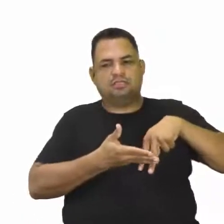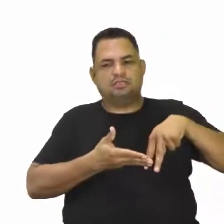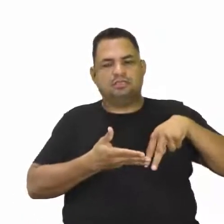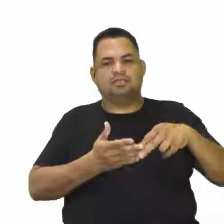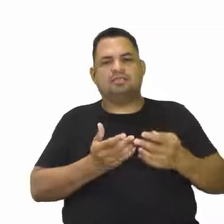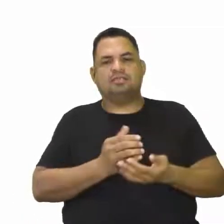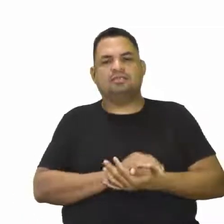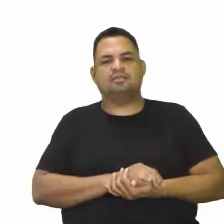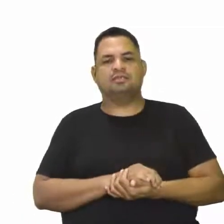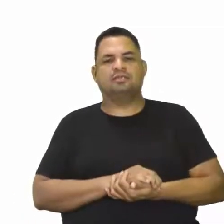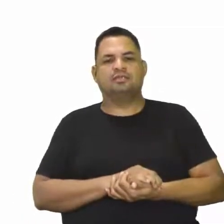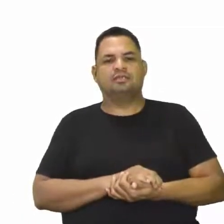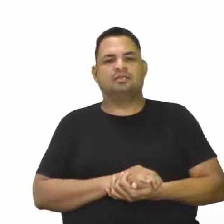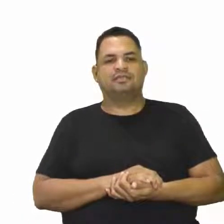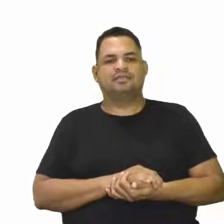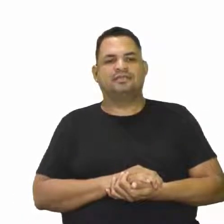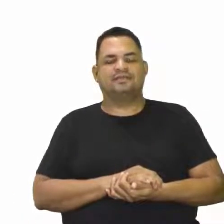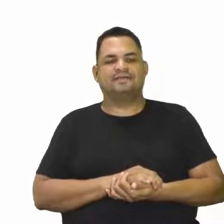Entenderam.